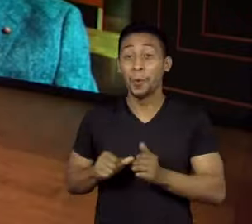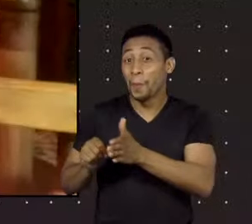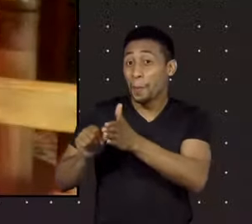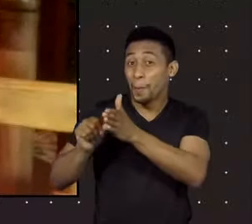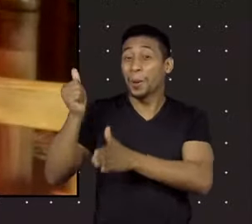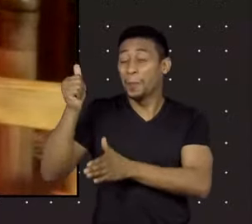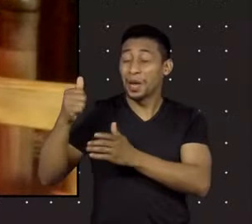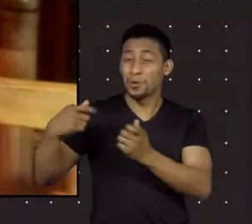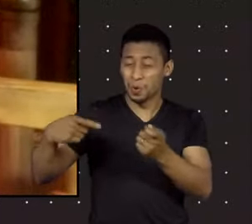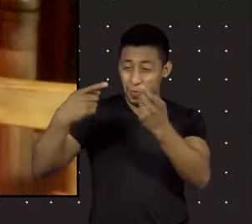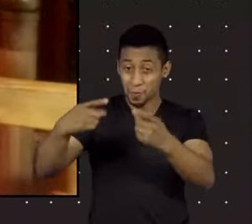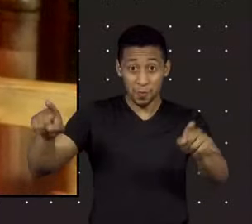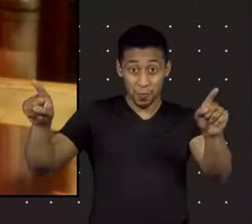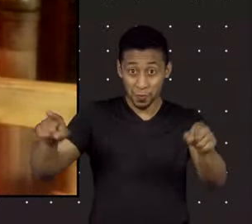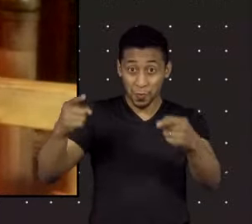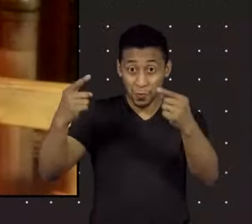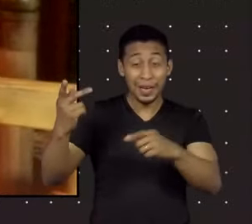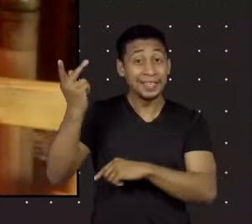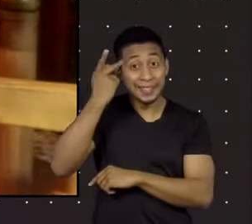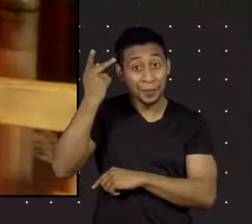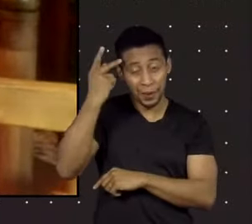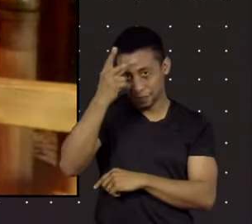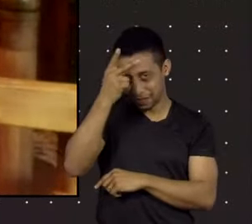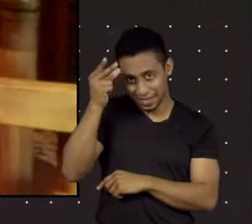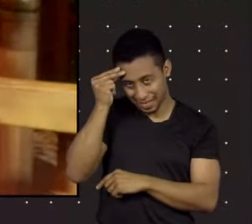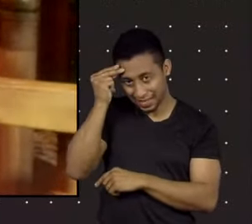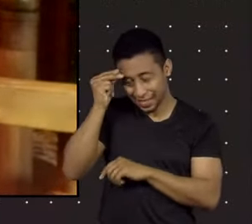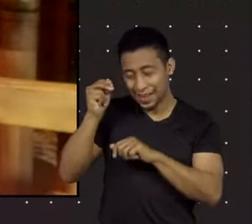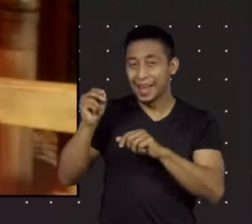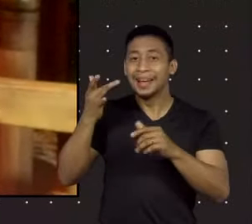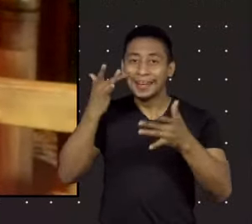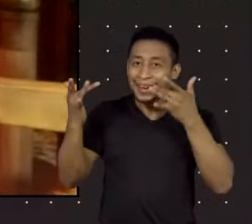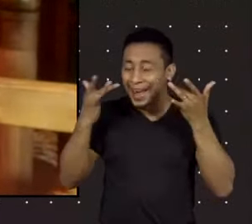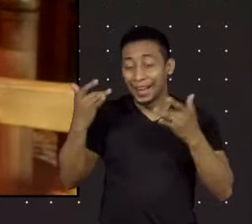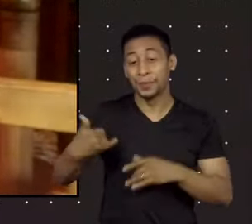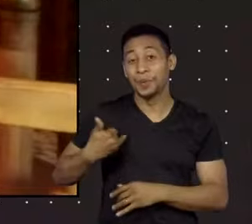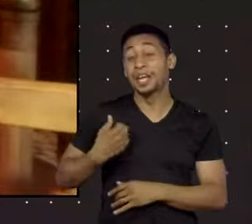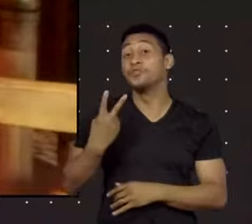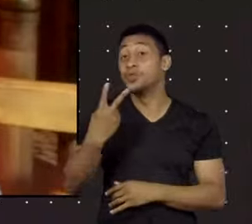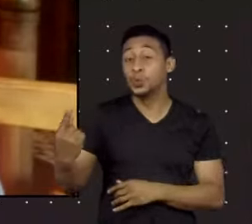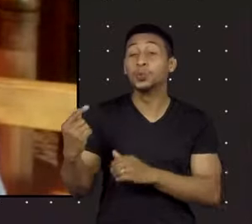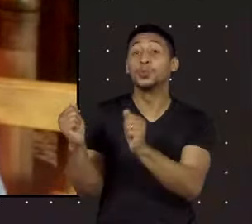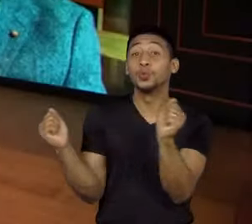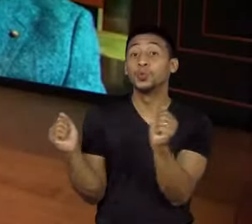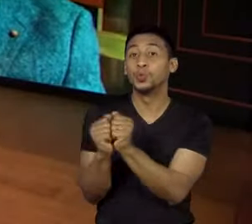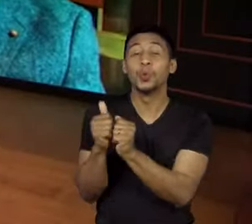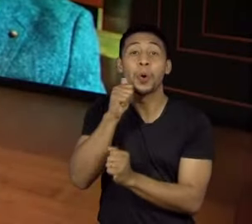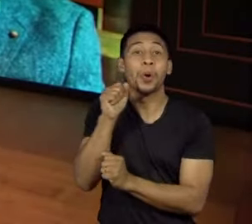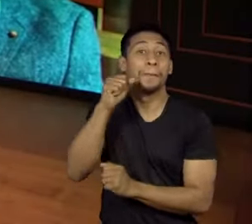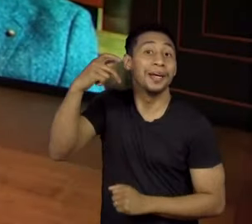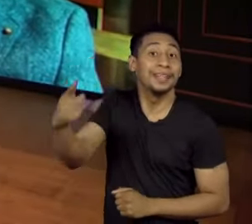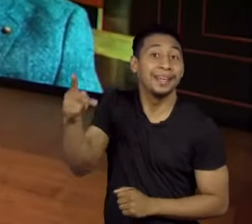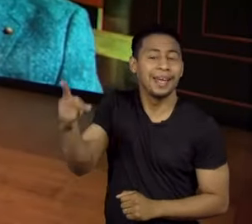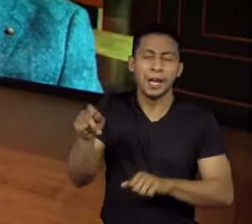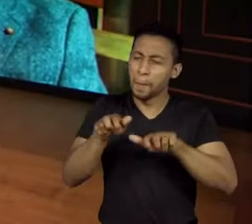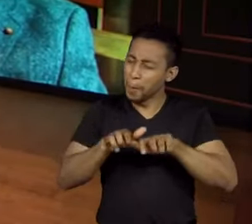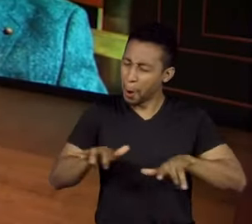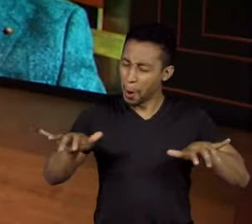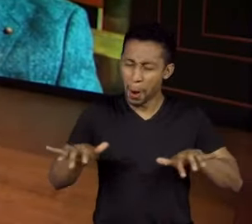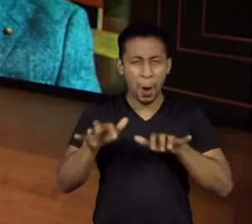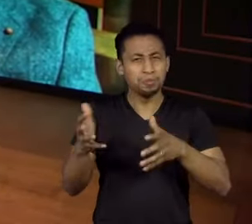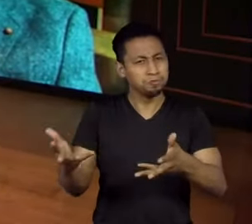regi na vida em São Paulo, no Teatro Municipal, quando eu tinha 21 anos, foi com a mãe dele, Deise De Luca, uma grande pianista.